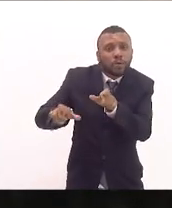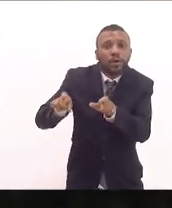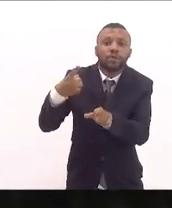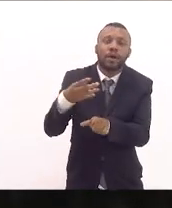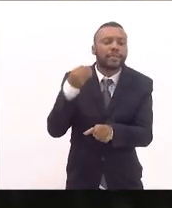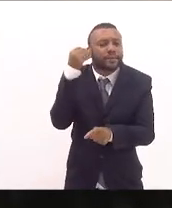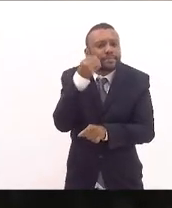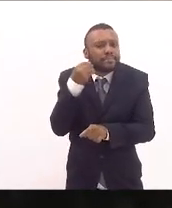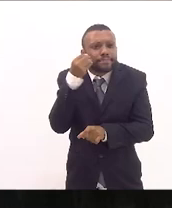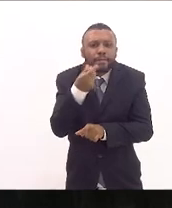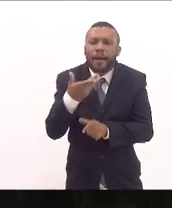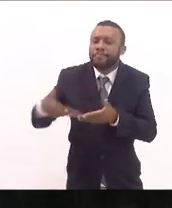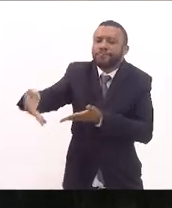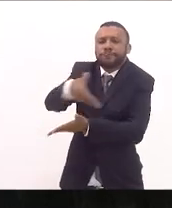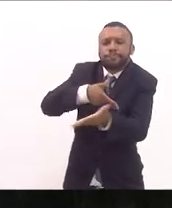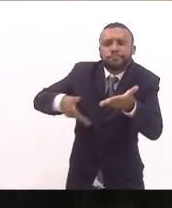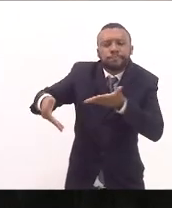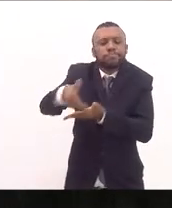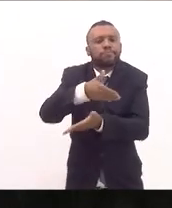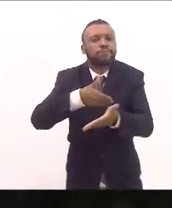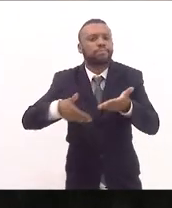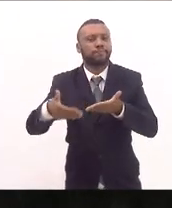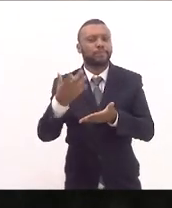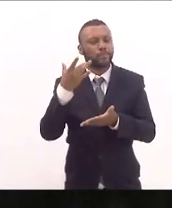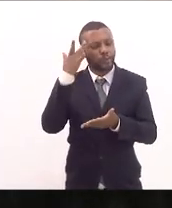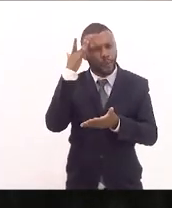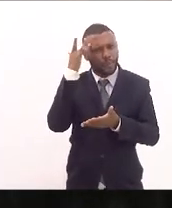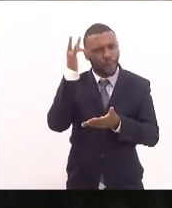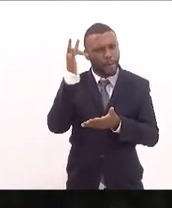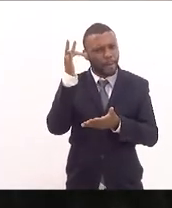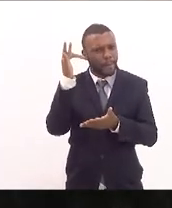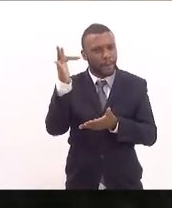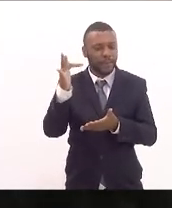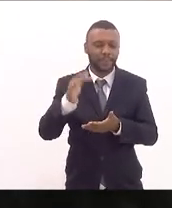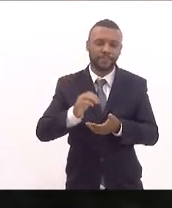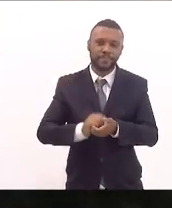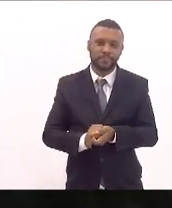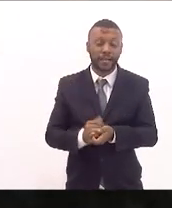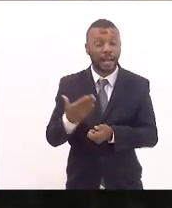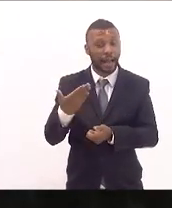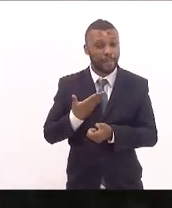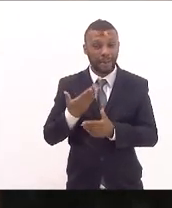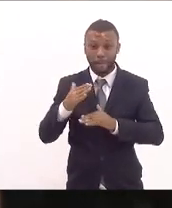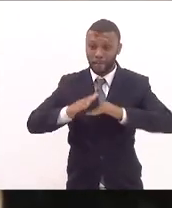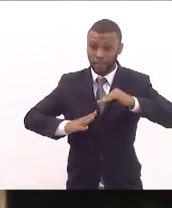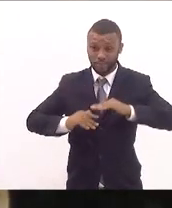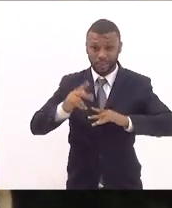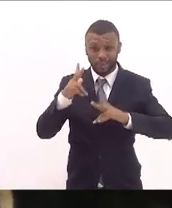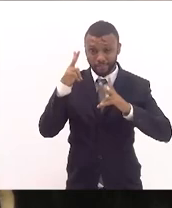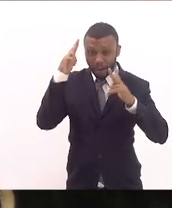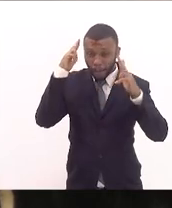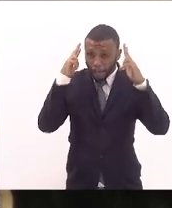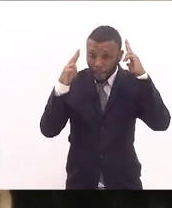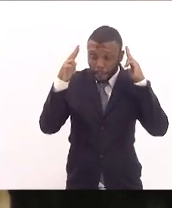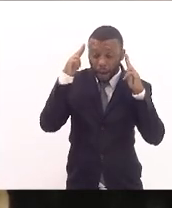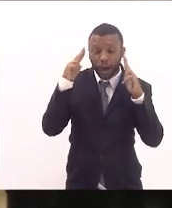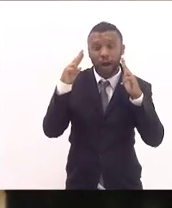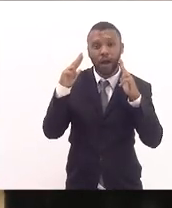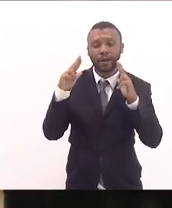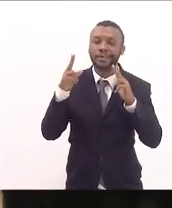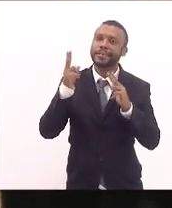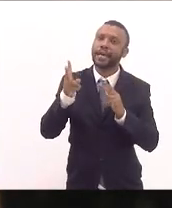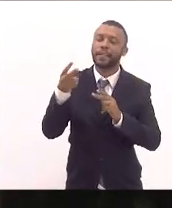vive uma participação do cotidiano amigas cabeleireiras e que ali vivem me